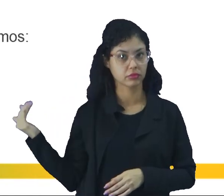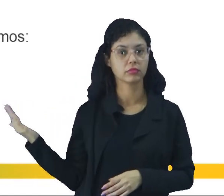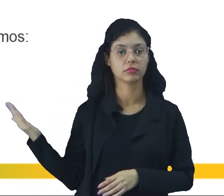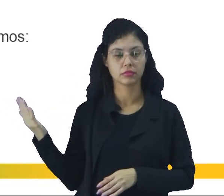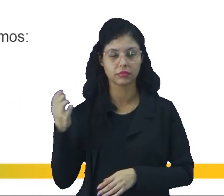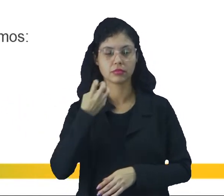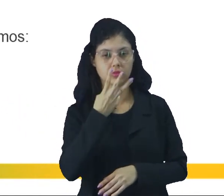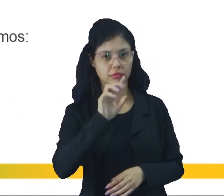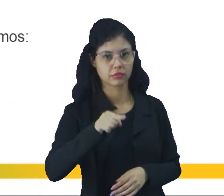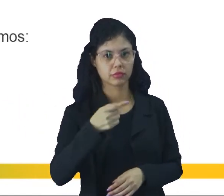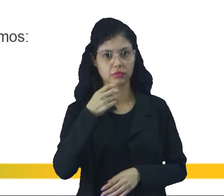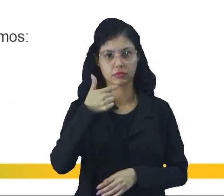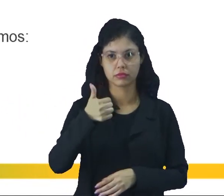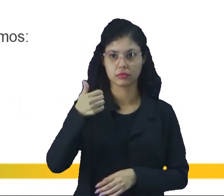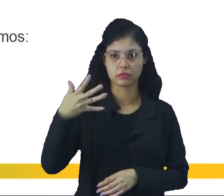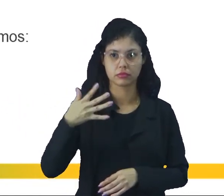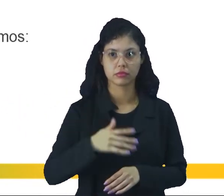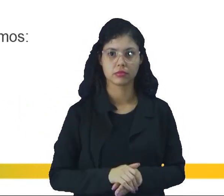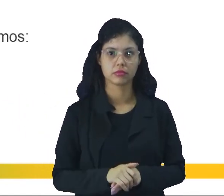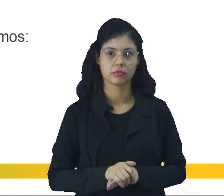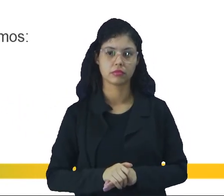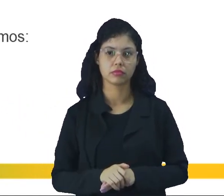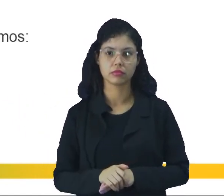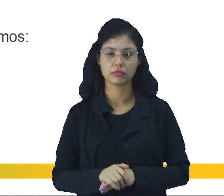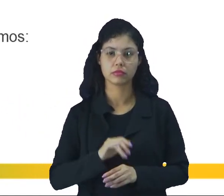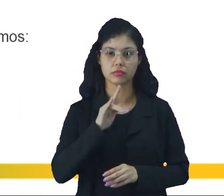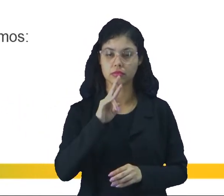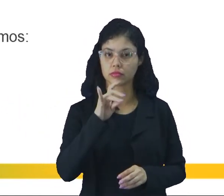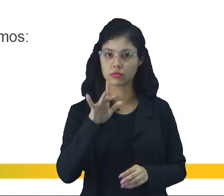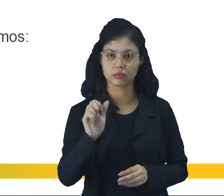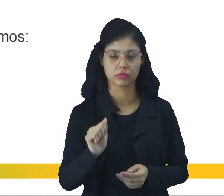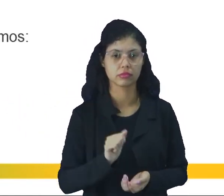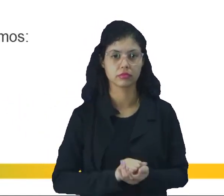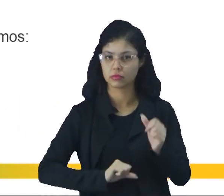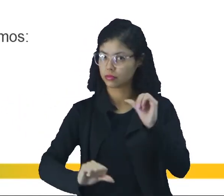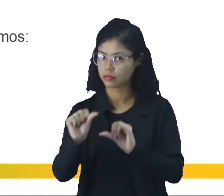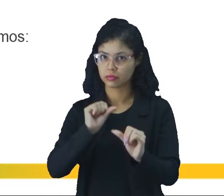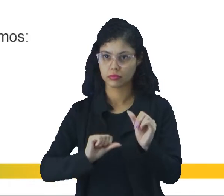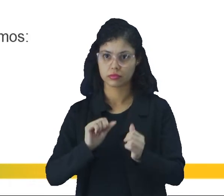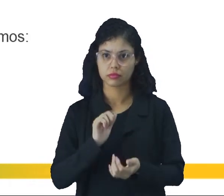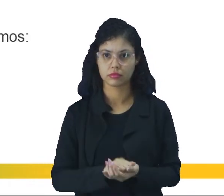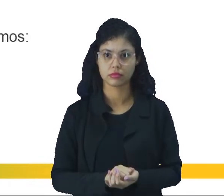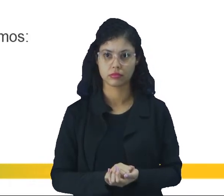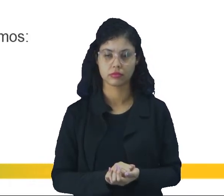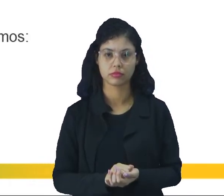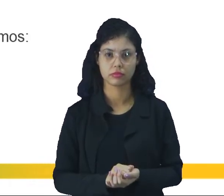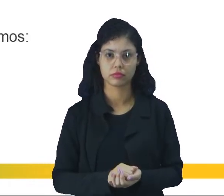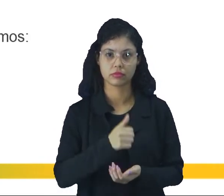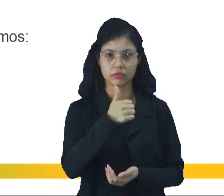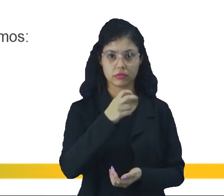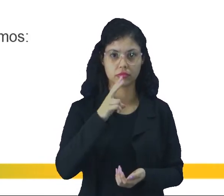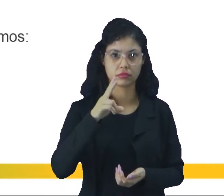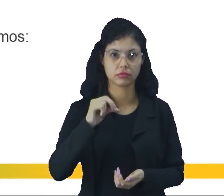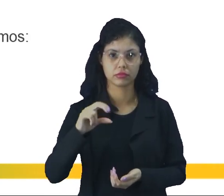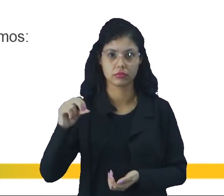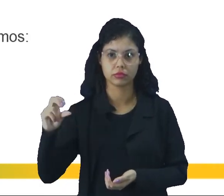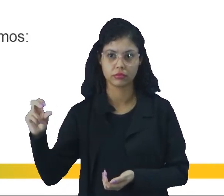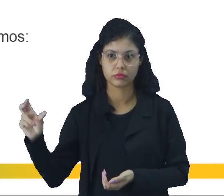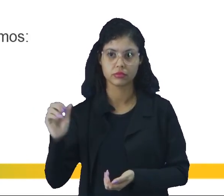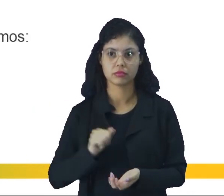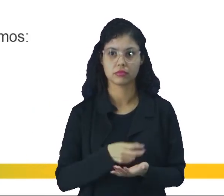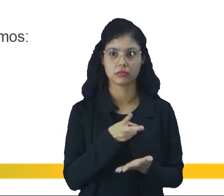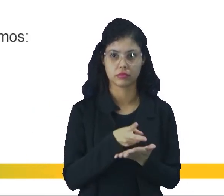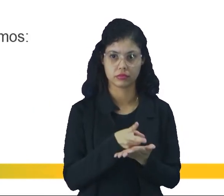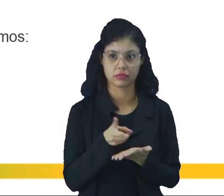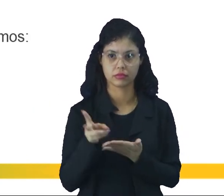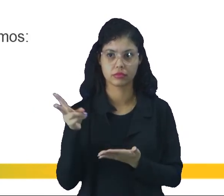porque ele mede 3,14. Isso aqui é um número irracional, que na verdade é 3,14, 159 e